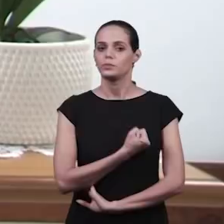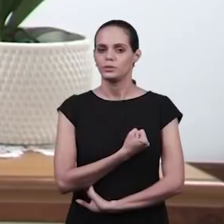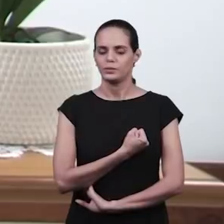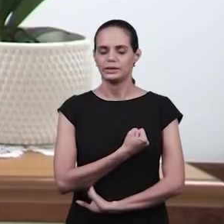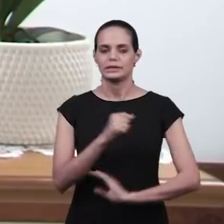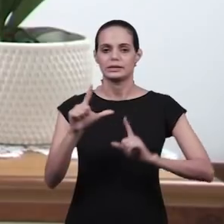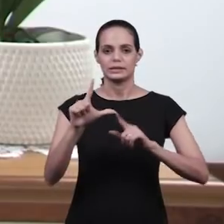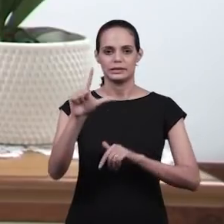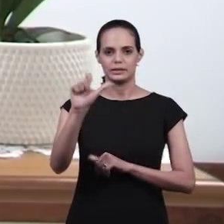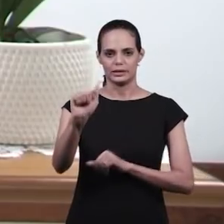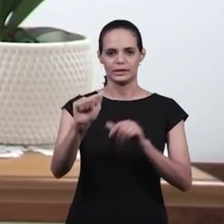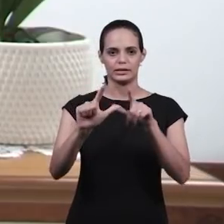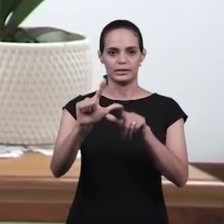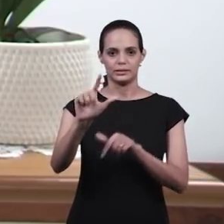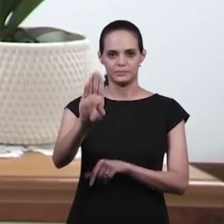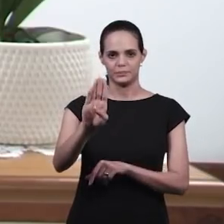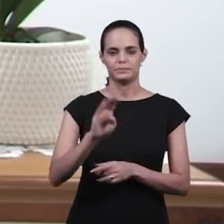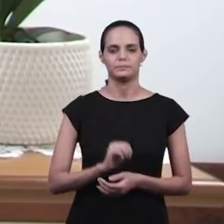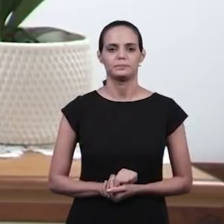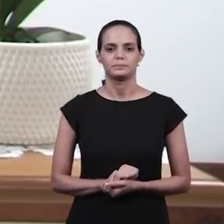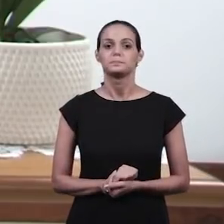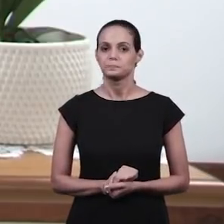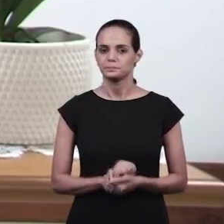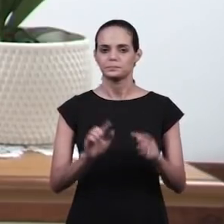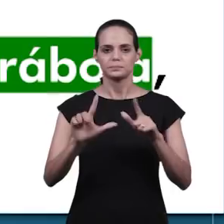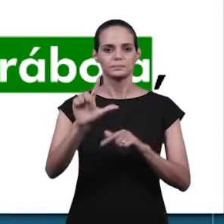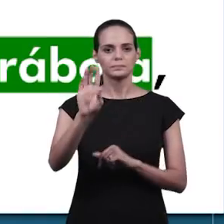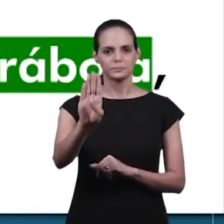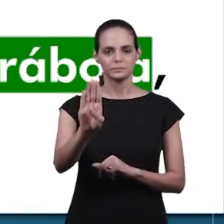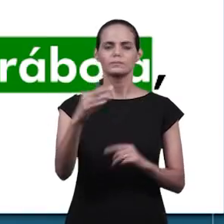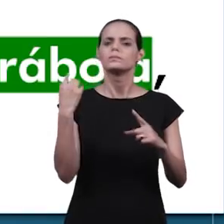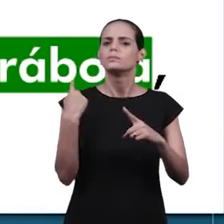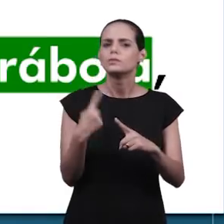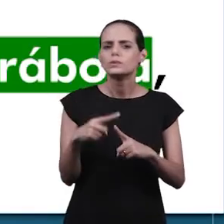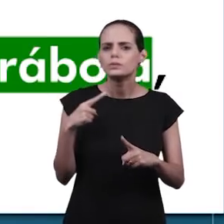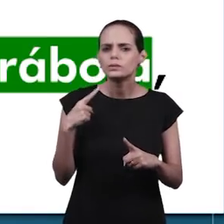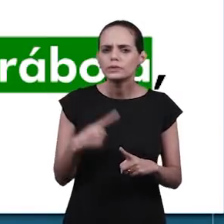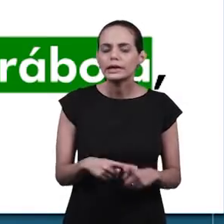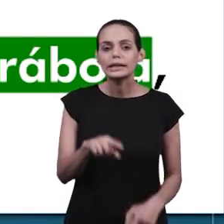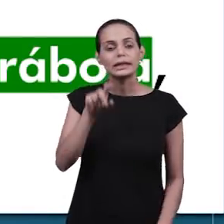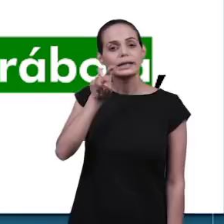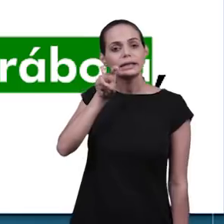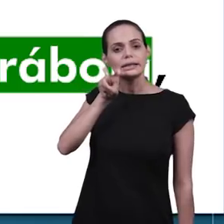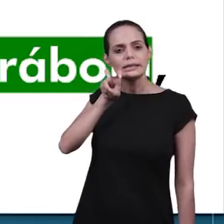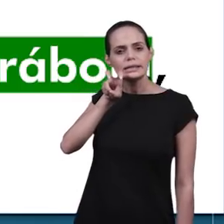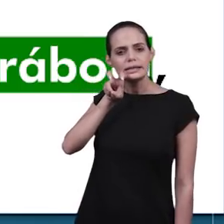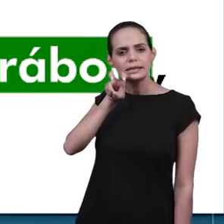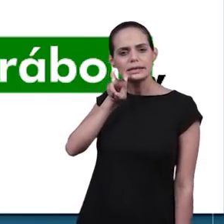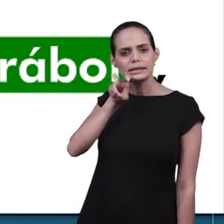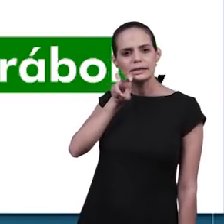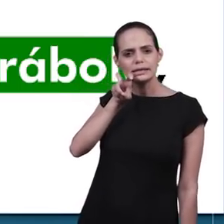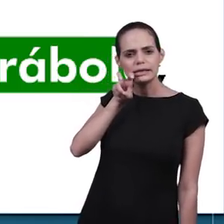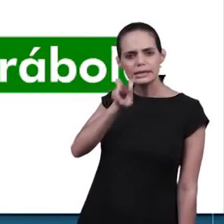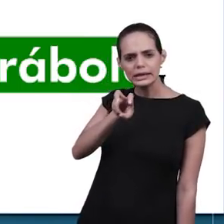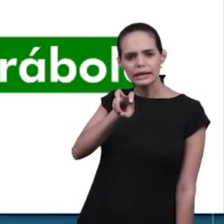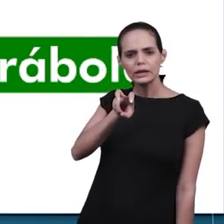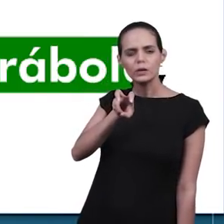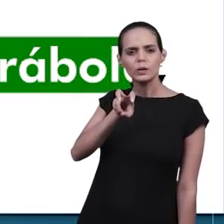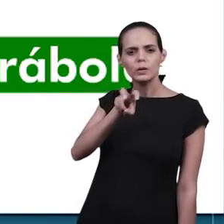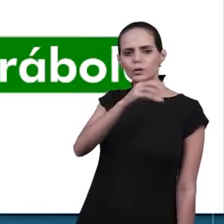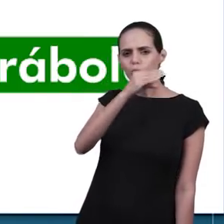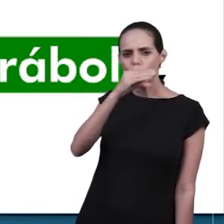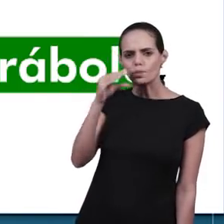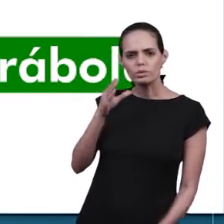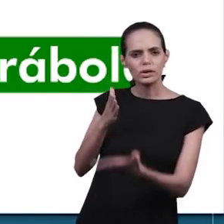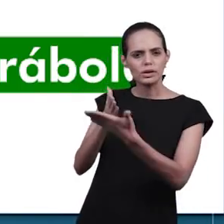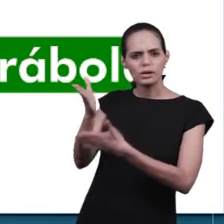número 2, divididas também na letra A e na letra B. A letra A, por que 5 virgens não entraram